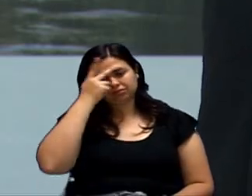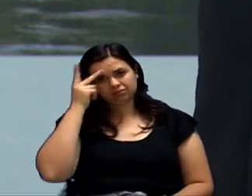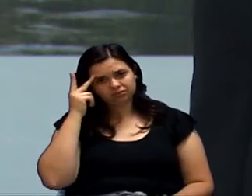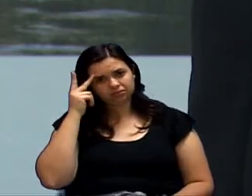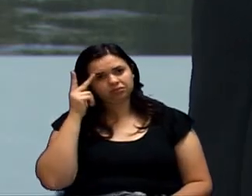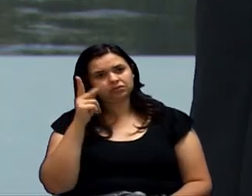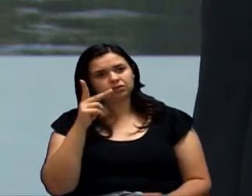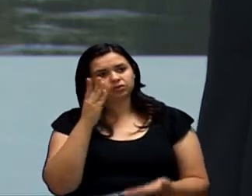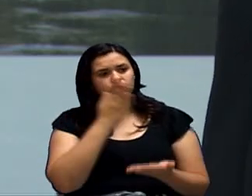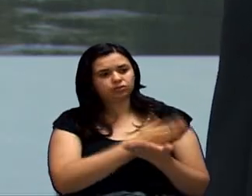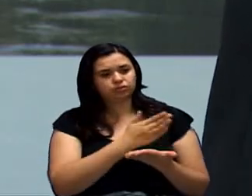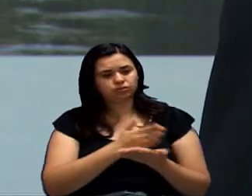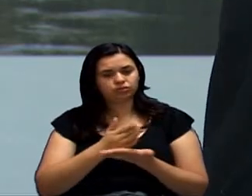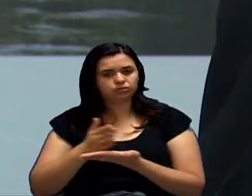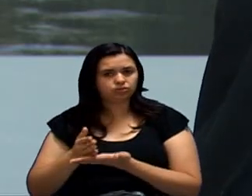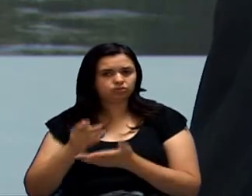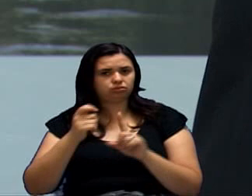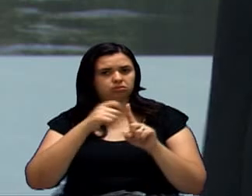mensalmente.